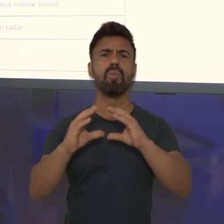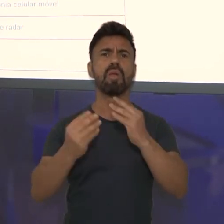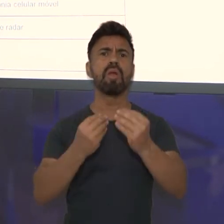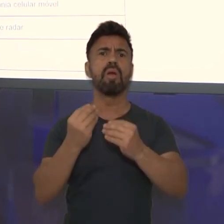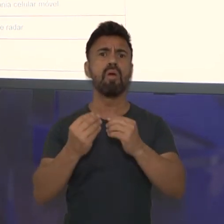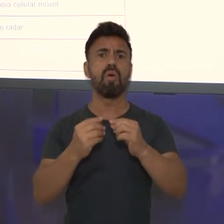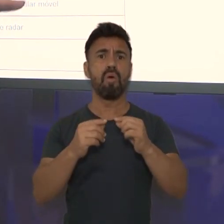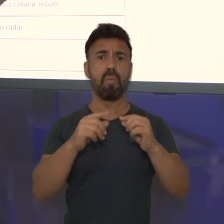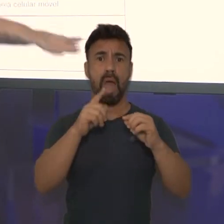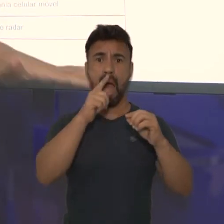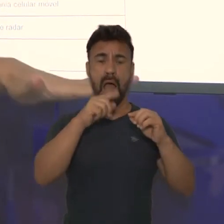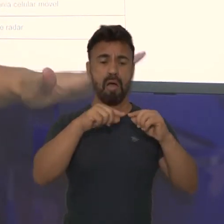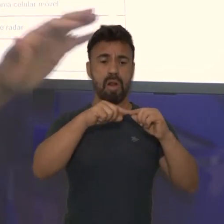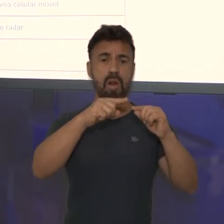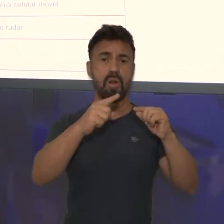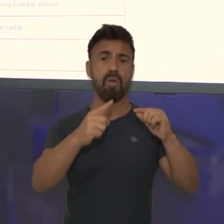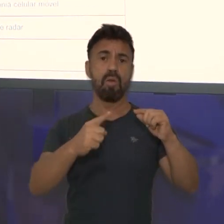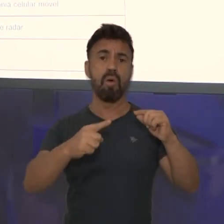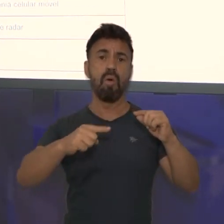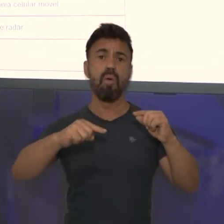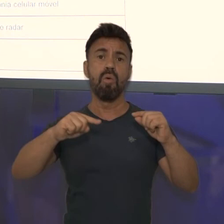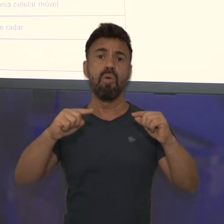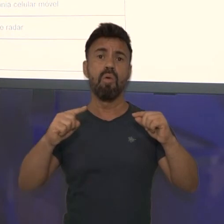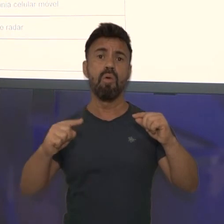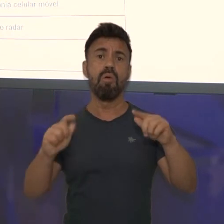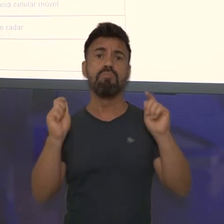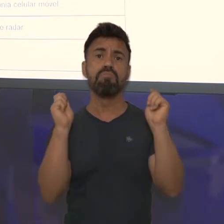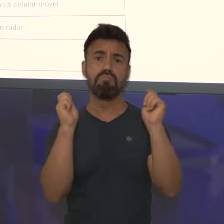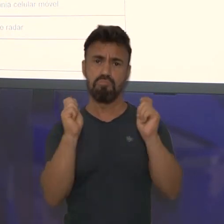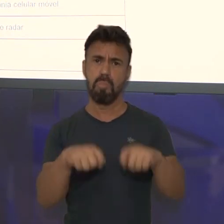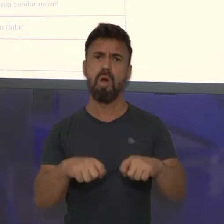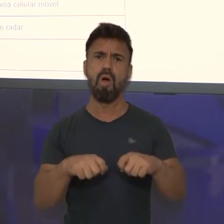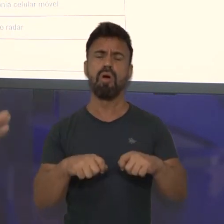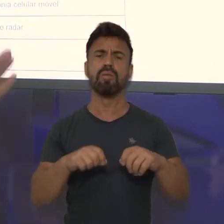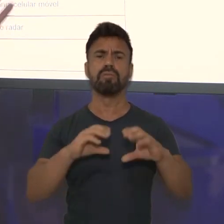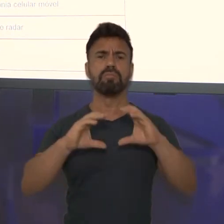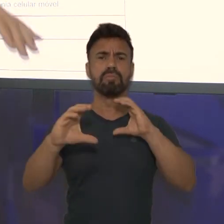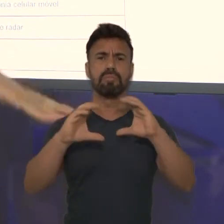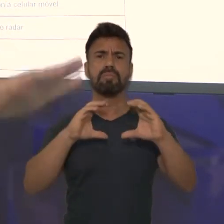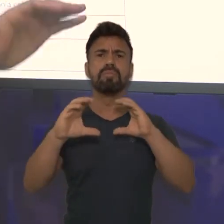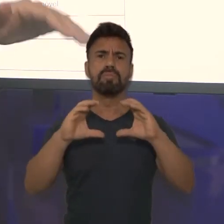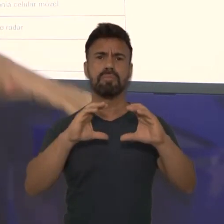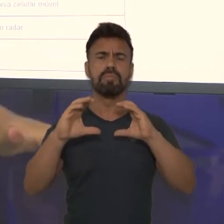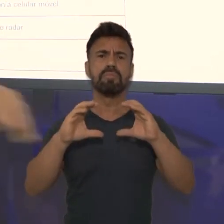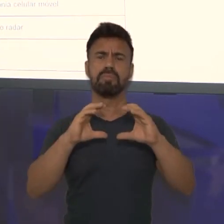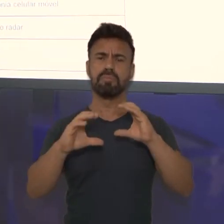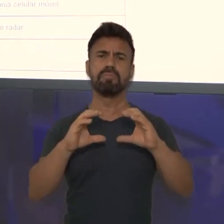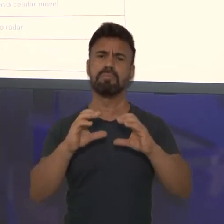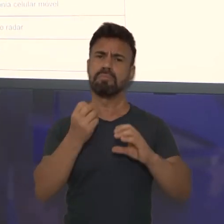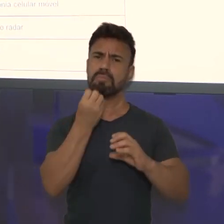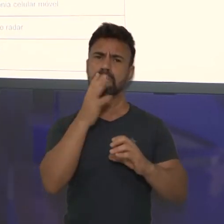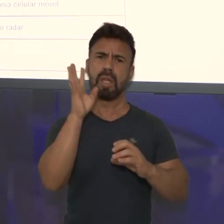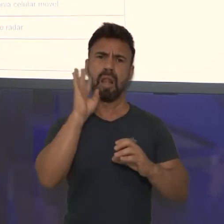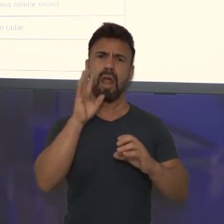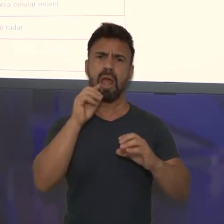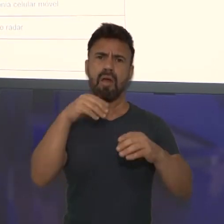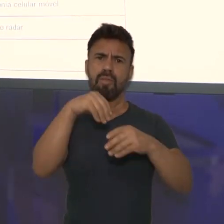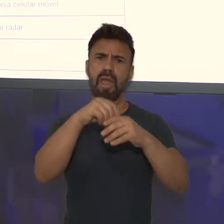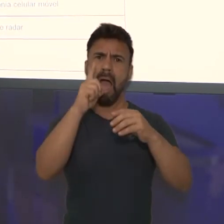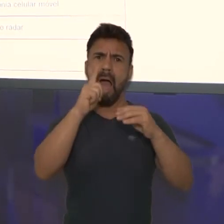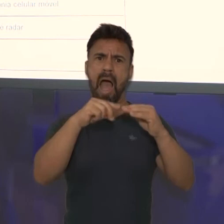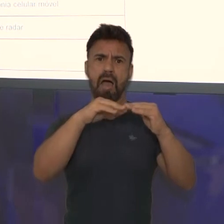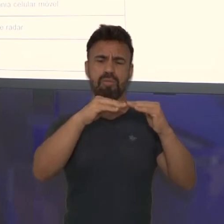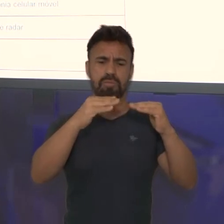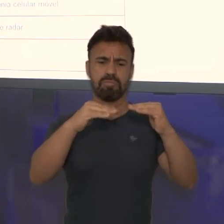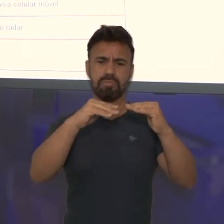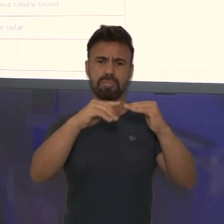um comprimento muito longo, elas têm aquela capacidade de se propagar de forma bem legal dentro da água. Então, essa